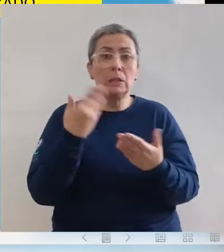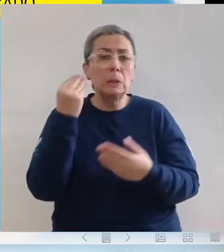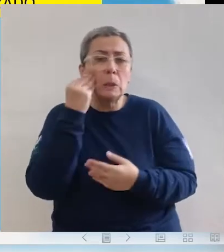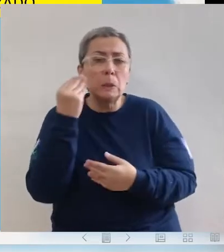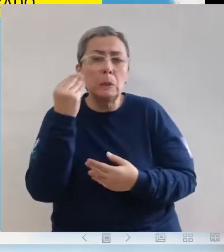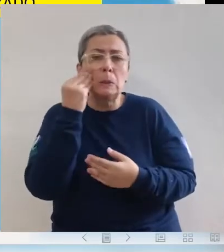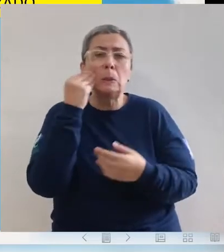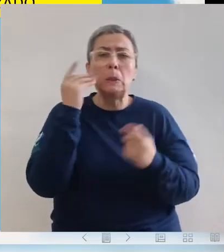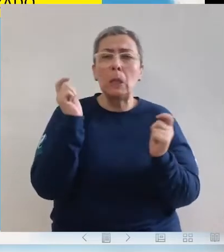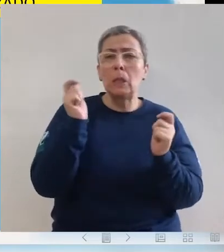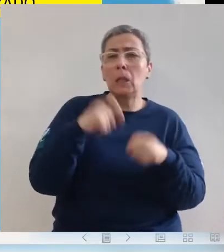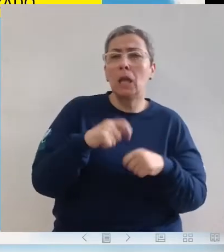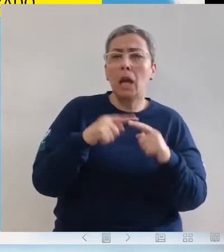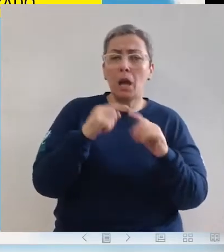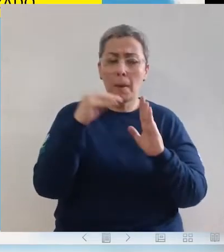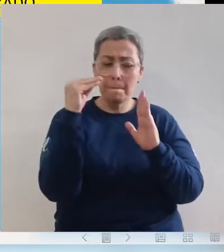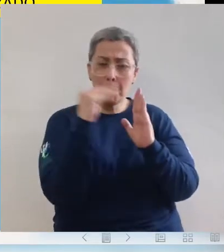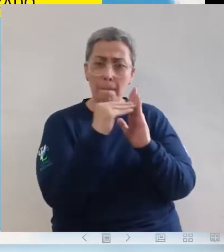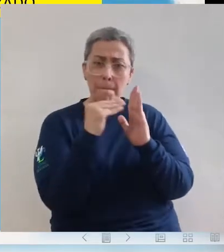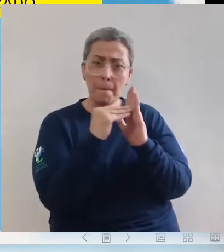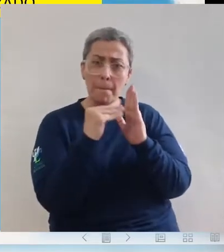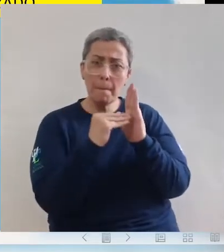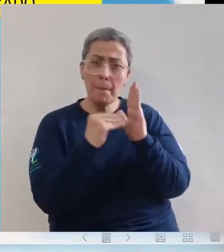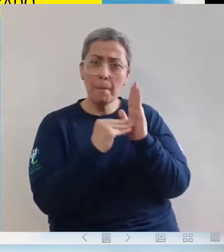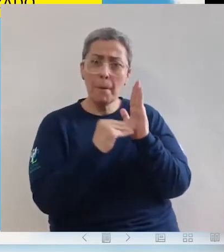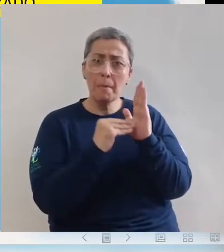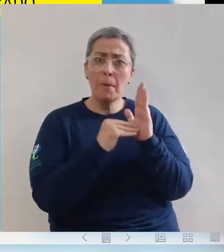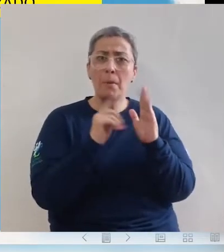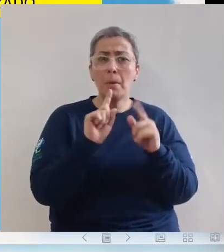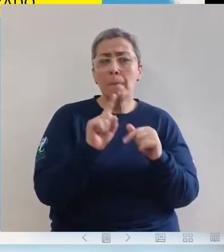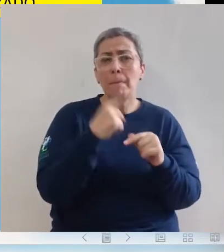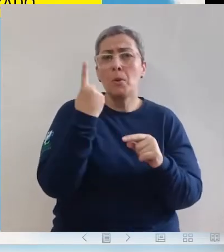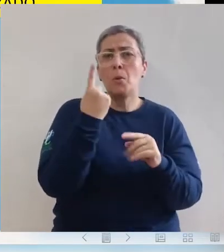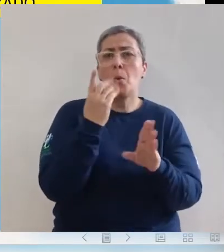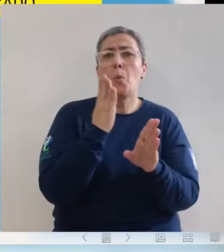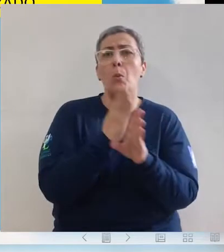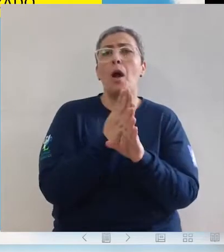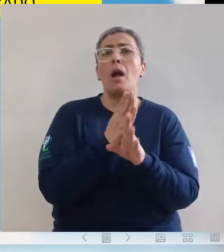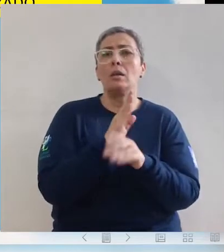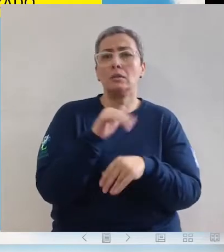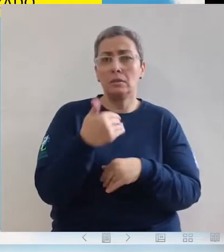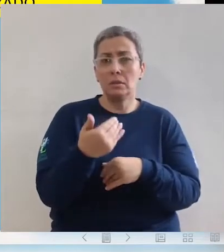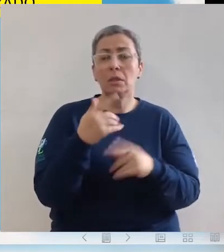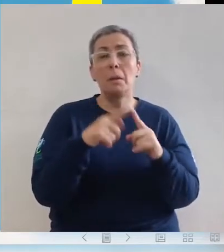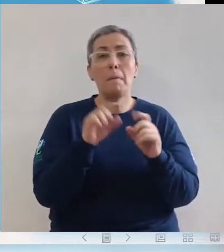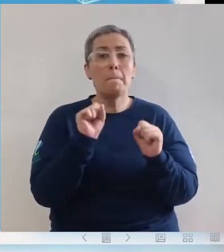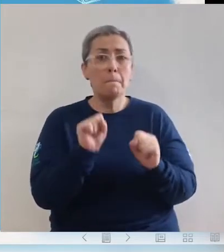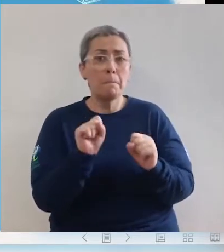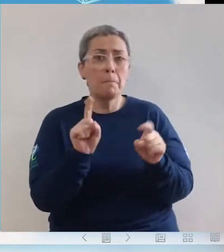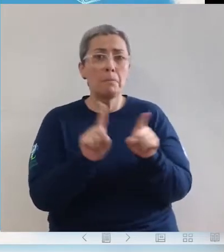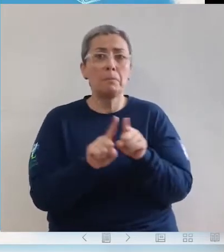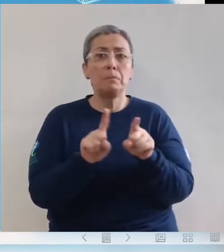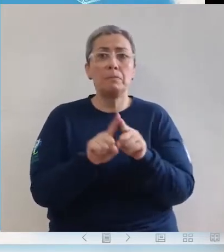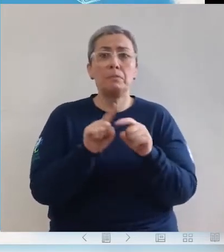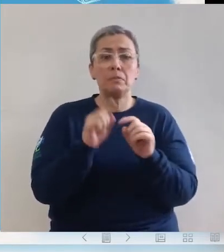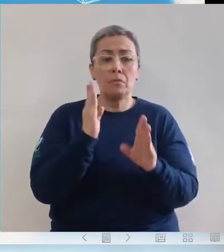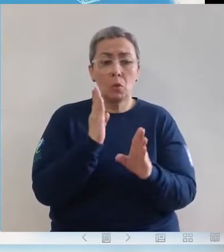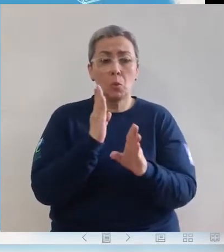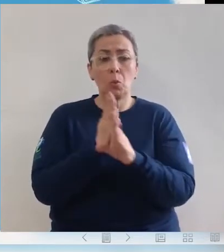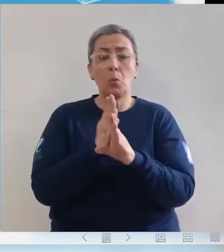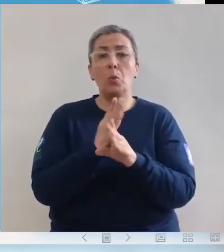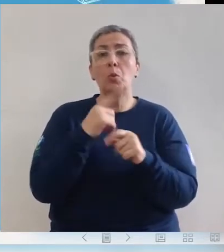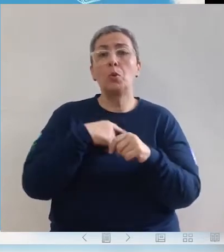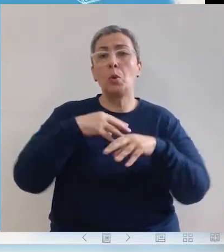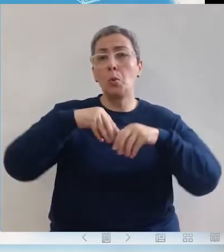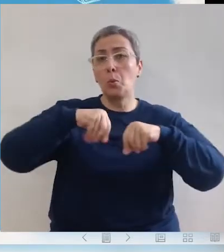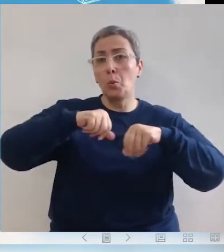testes possíveis e registrem as primeiras descobertas. Você pode também